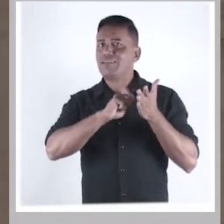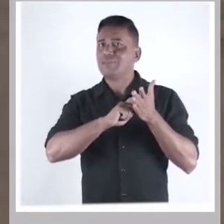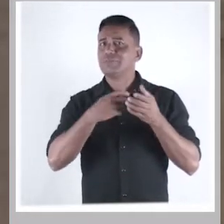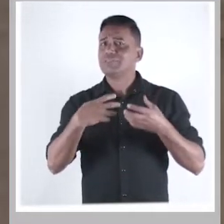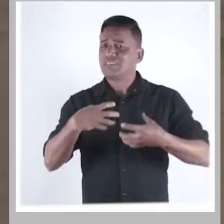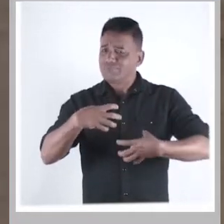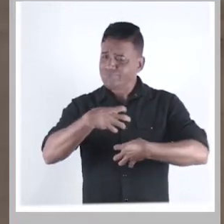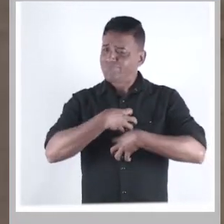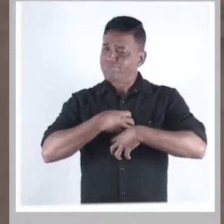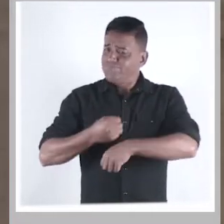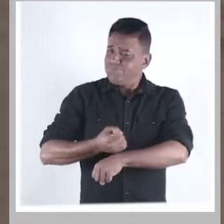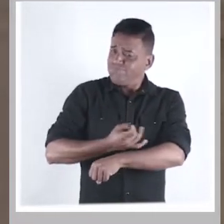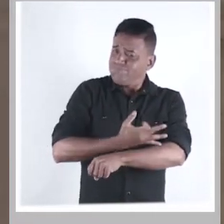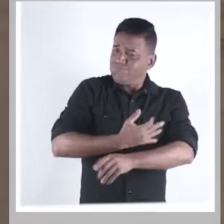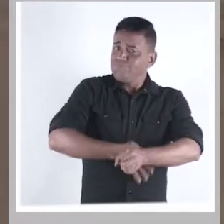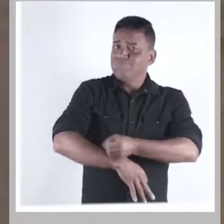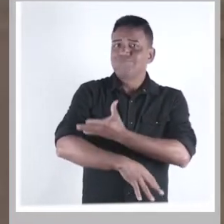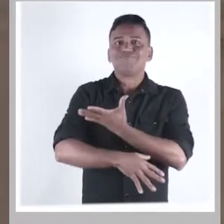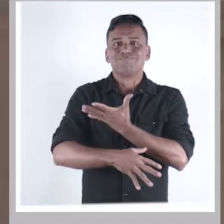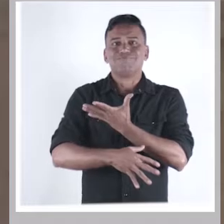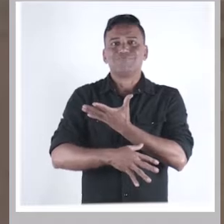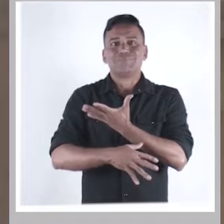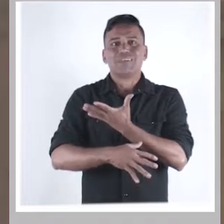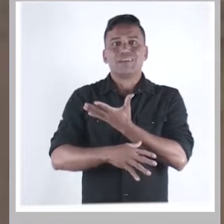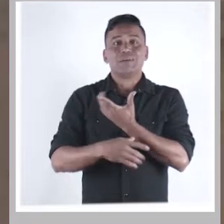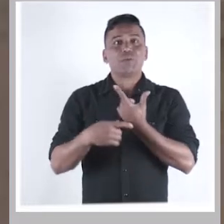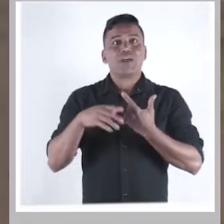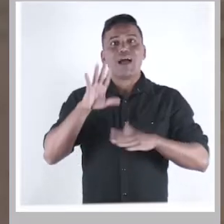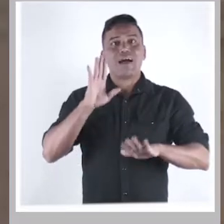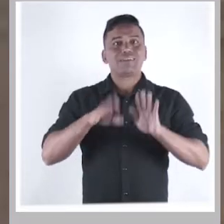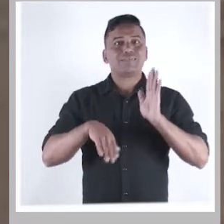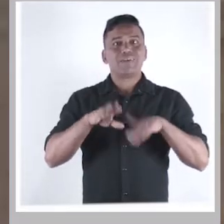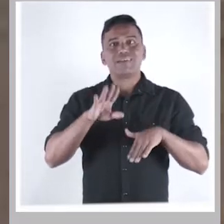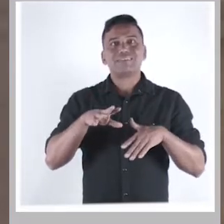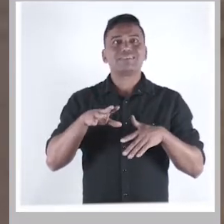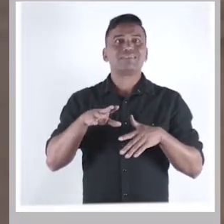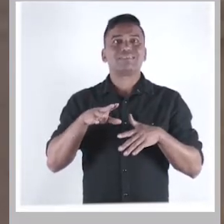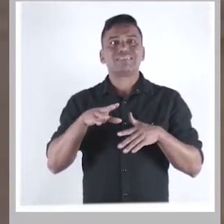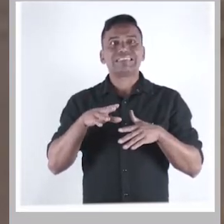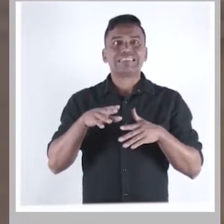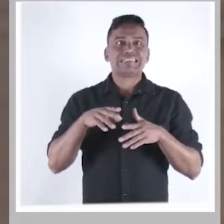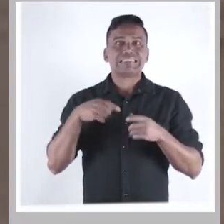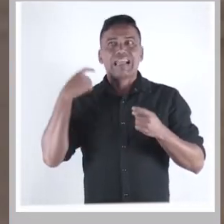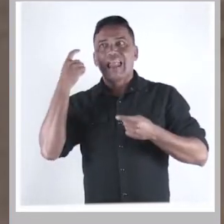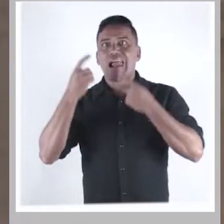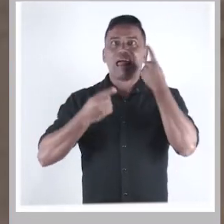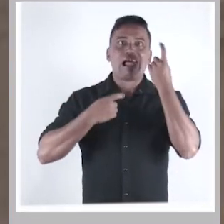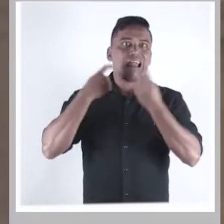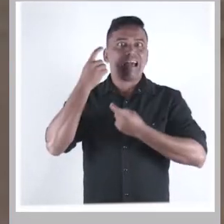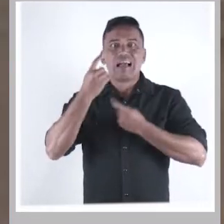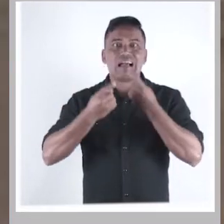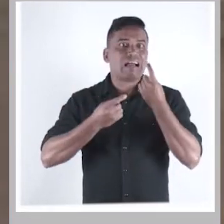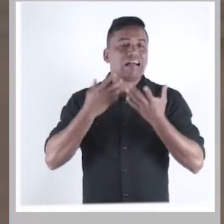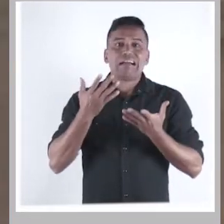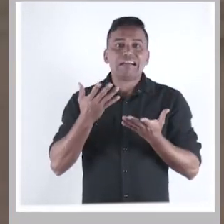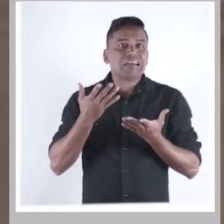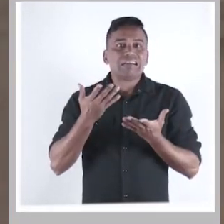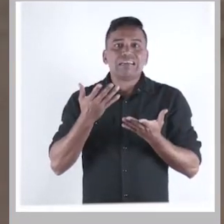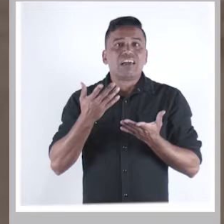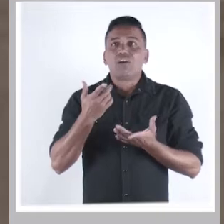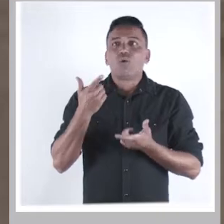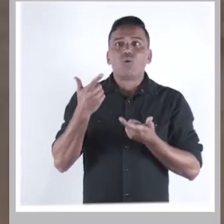boa escrita ela tem que ser intuitiva, Sim. né? Porque parte de um certo descontrole, talvez, né?